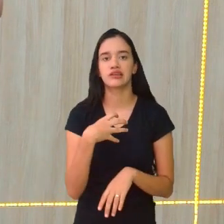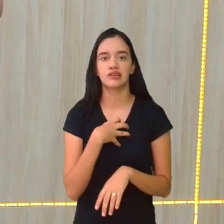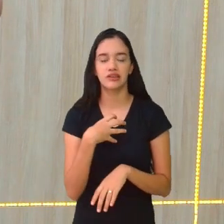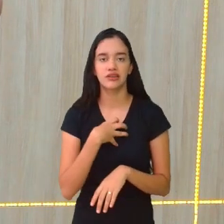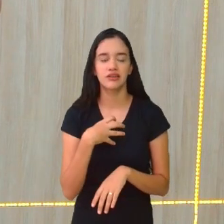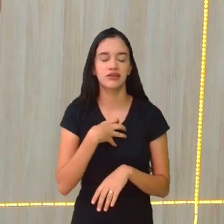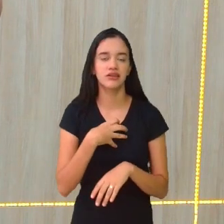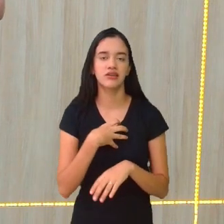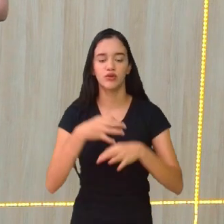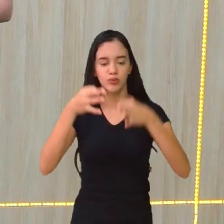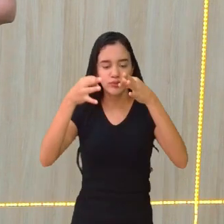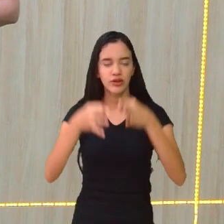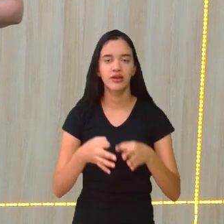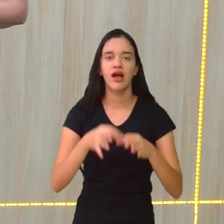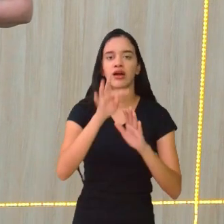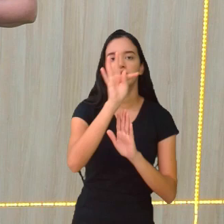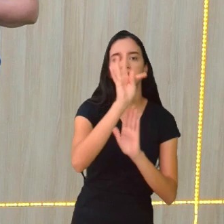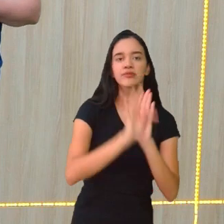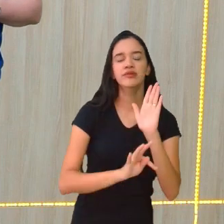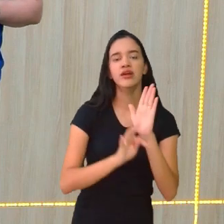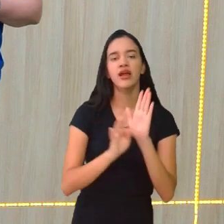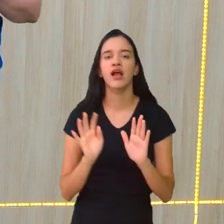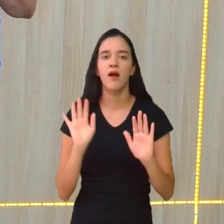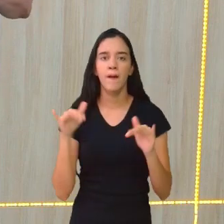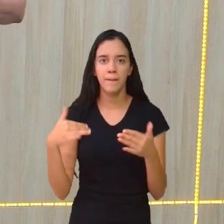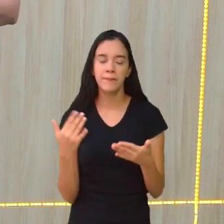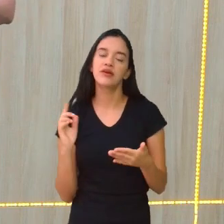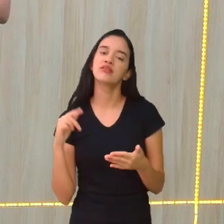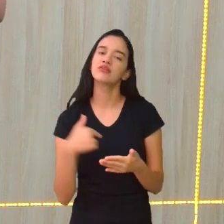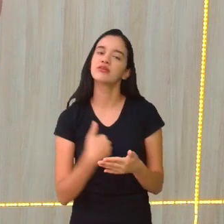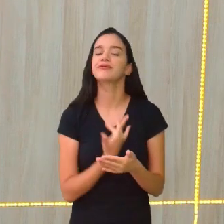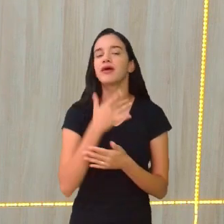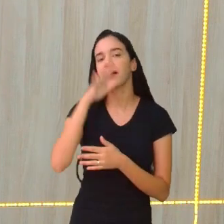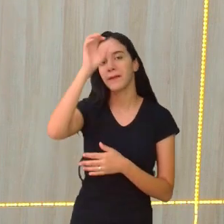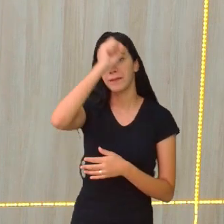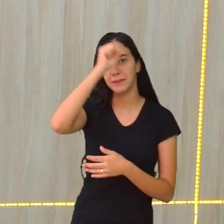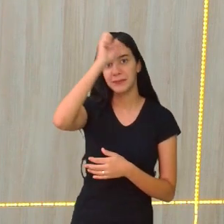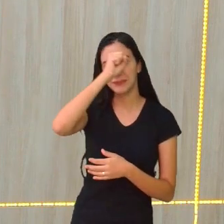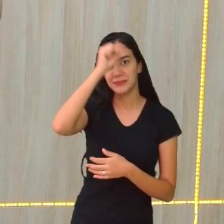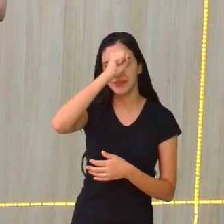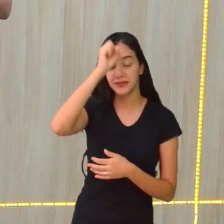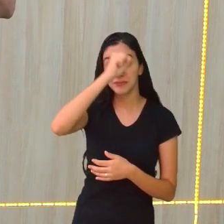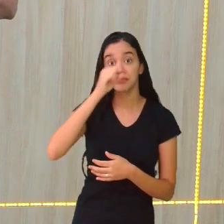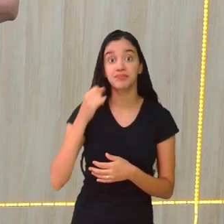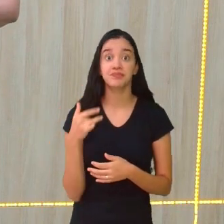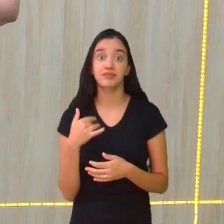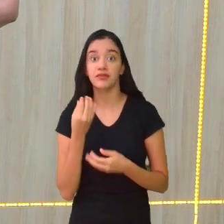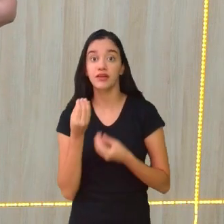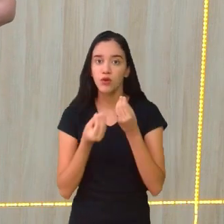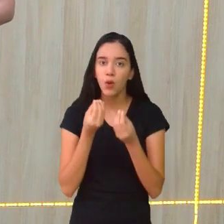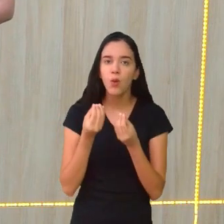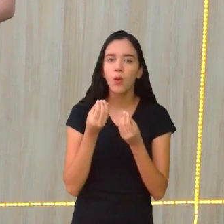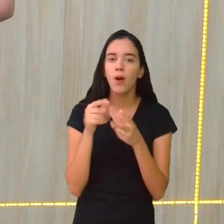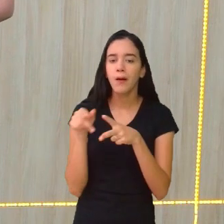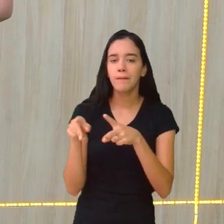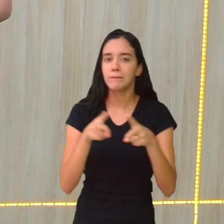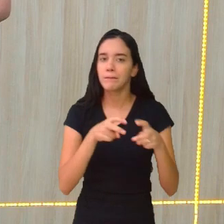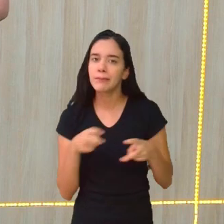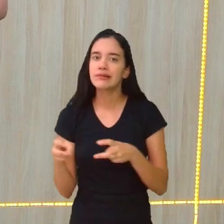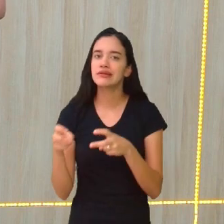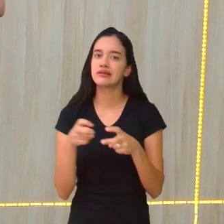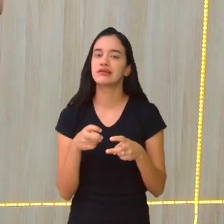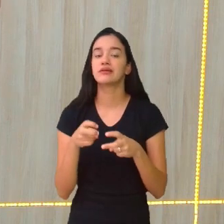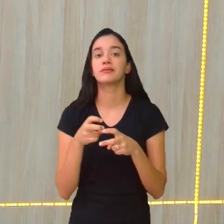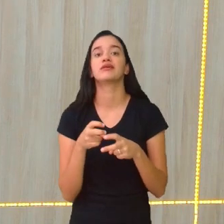é, correto ao texto. Então a gente vai aprendendo, não é, acolha com carinho